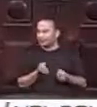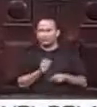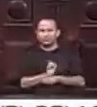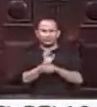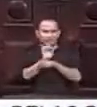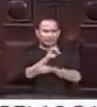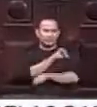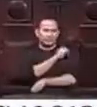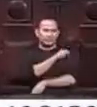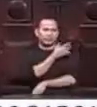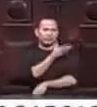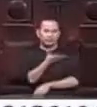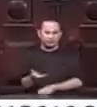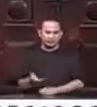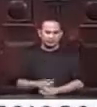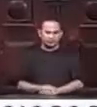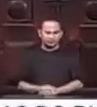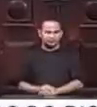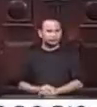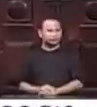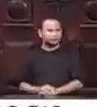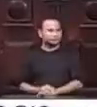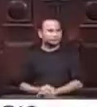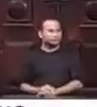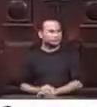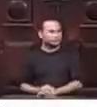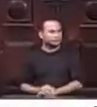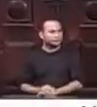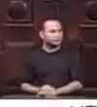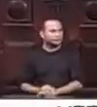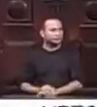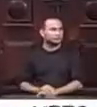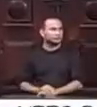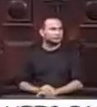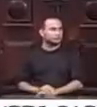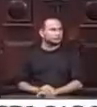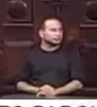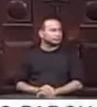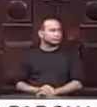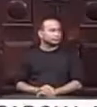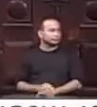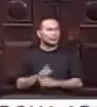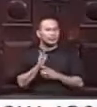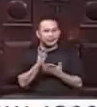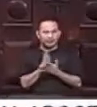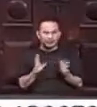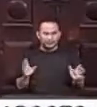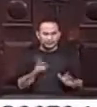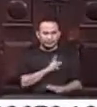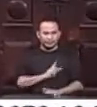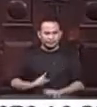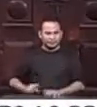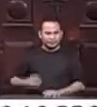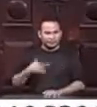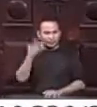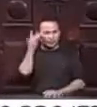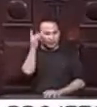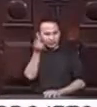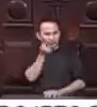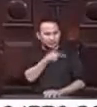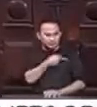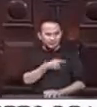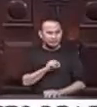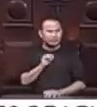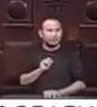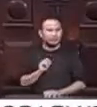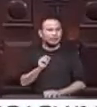Rio de Janeiro. Então, presidente, não deu 10 minutos ainda. Para concluir, presidente, eu acho engraçado